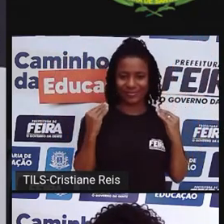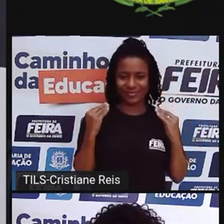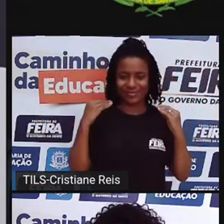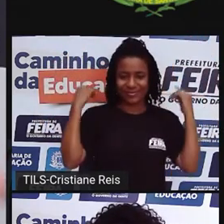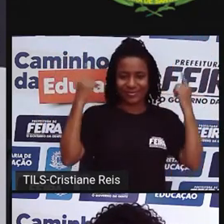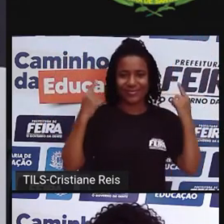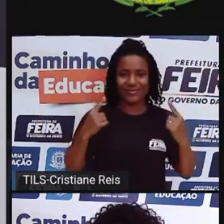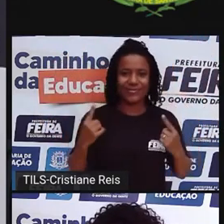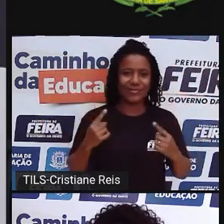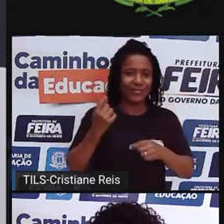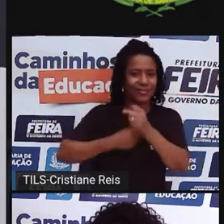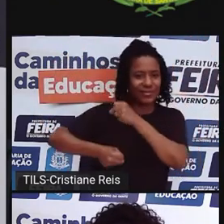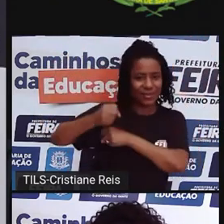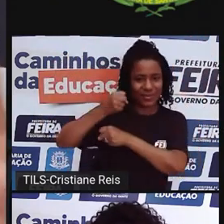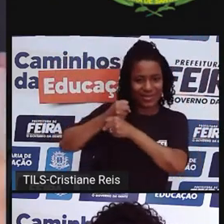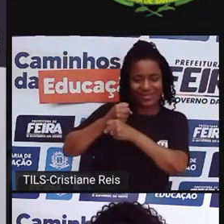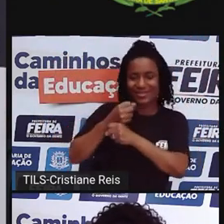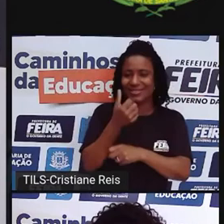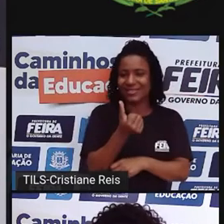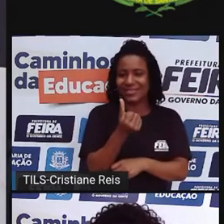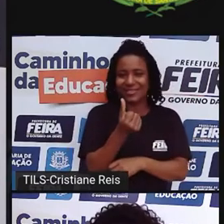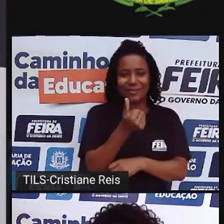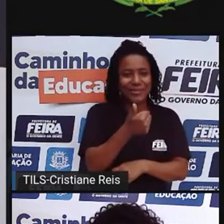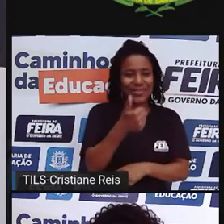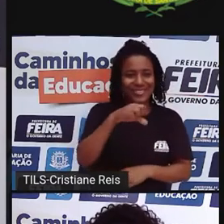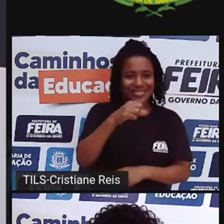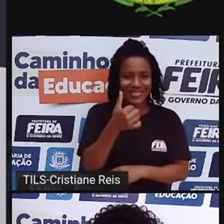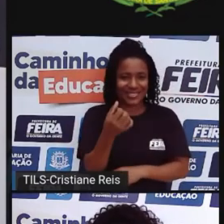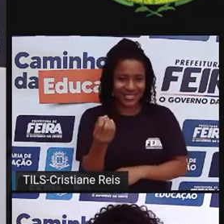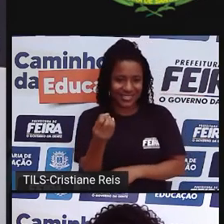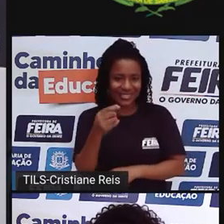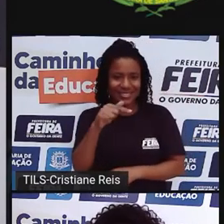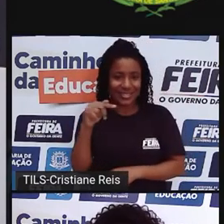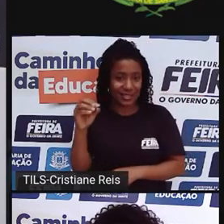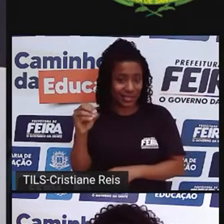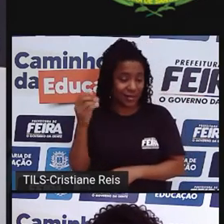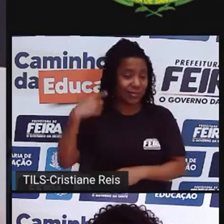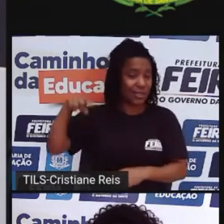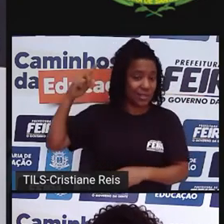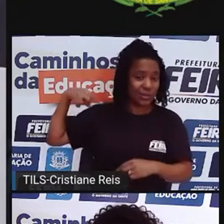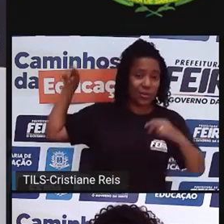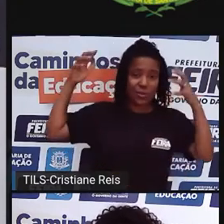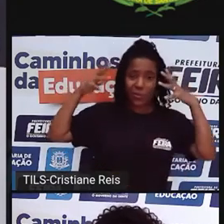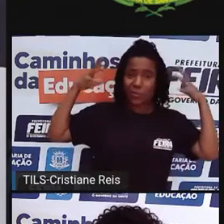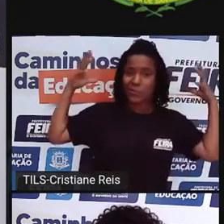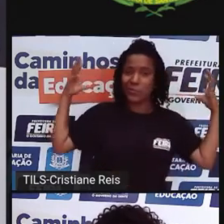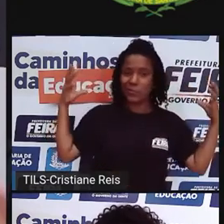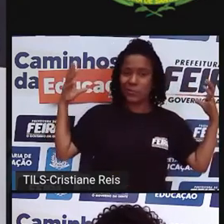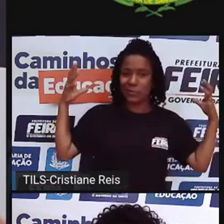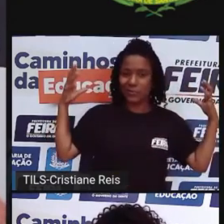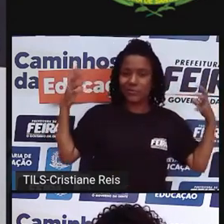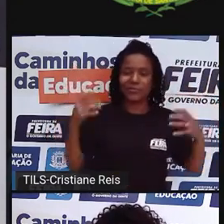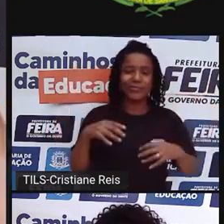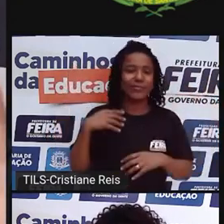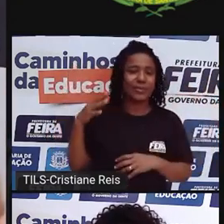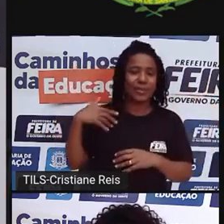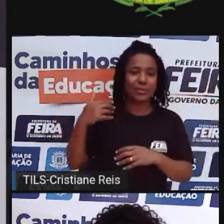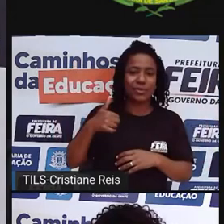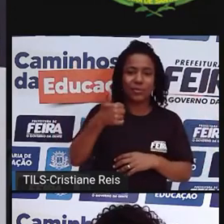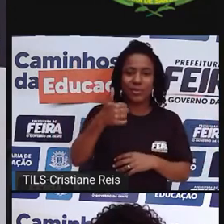60, 70, que o cabelo, ainda que liso, mas volumoso, era bonito, parece que depois dos anos 80, o cabelo só